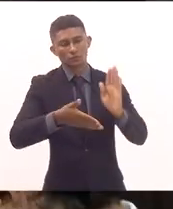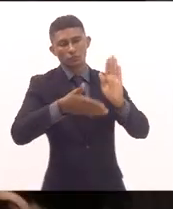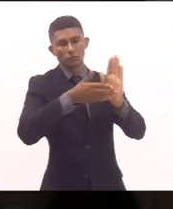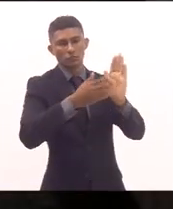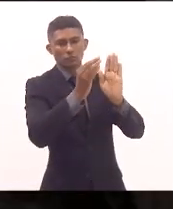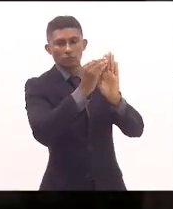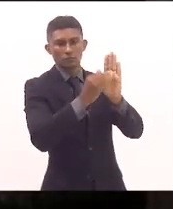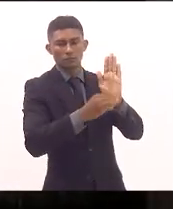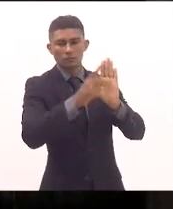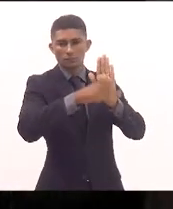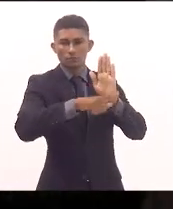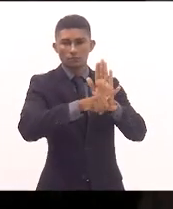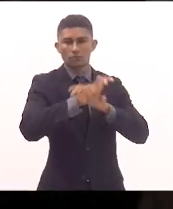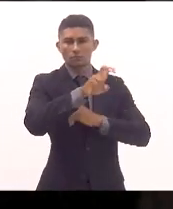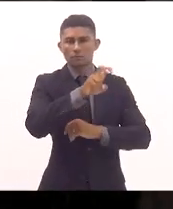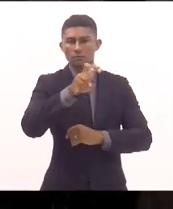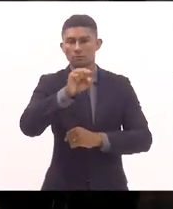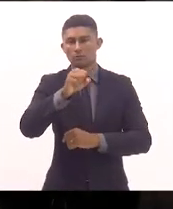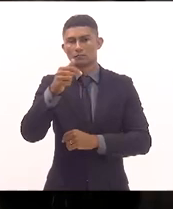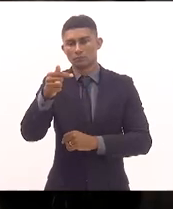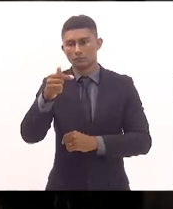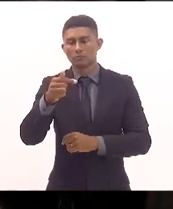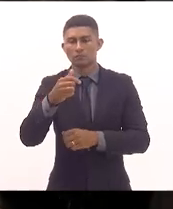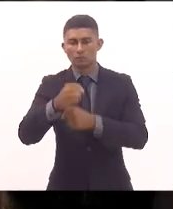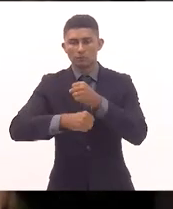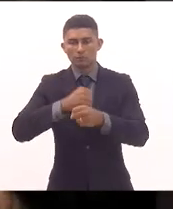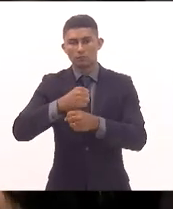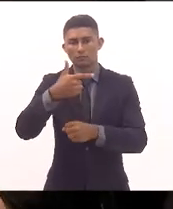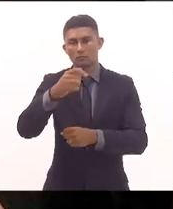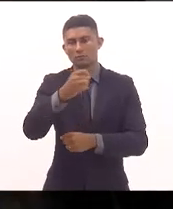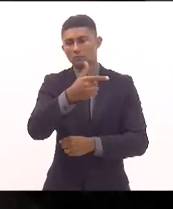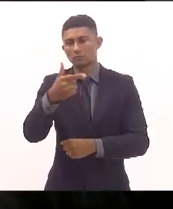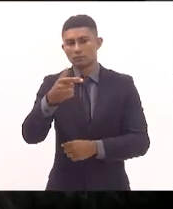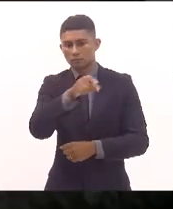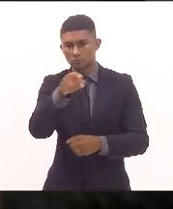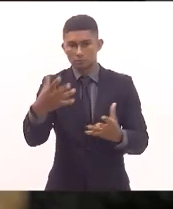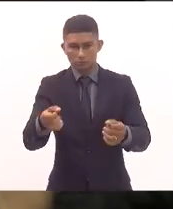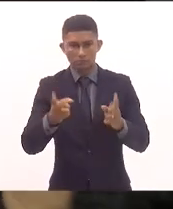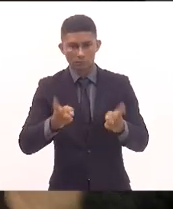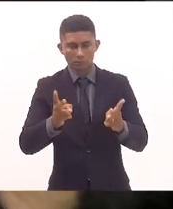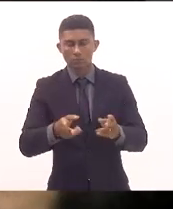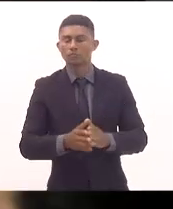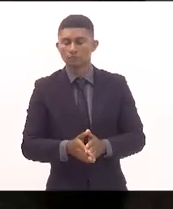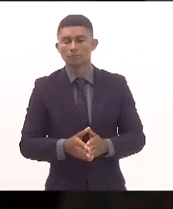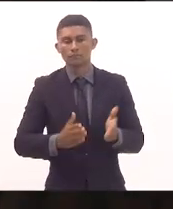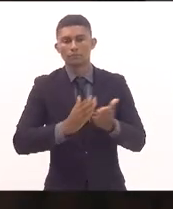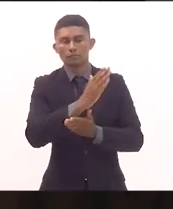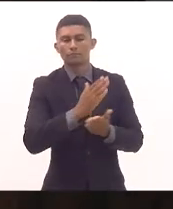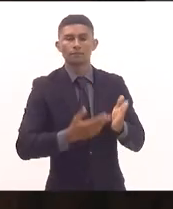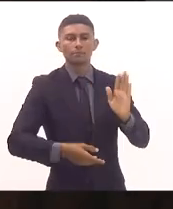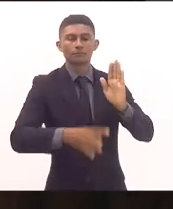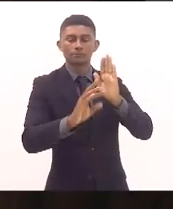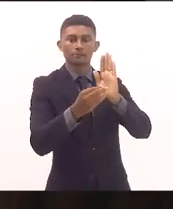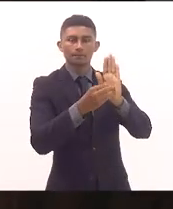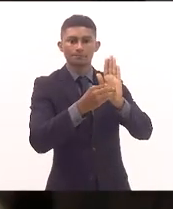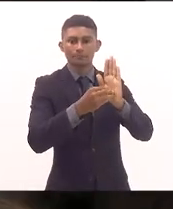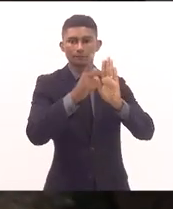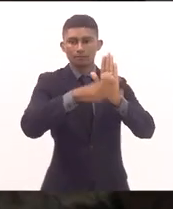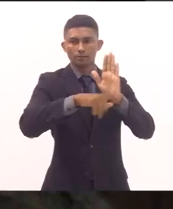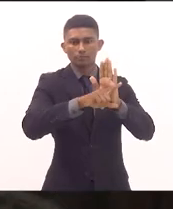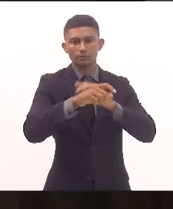de lei 558722, deputado Renato Zaca. Senhores que aprovam isso, como estão aprovados. Requer inclusão na ordem do dia do projeto